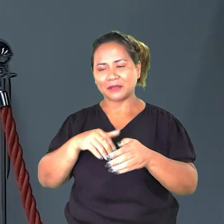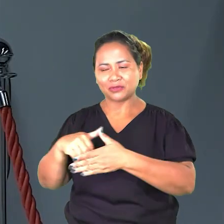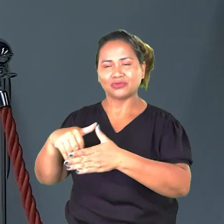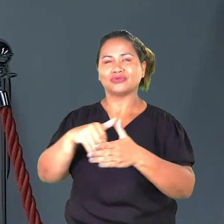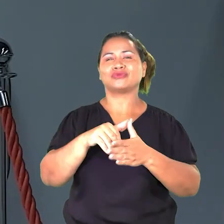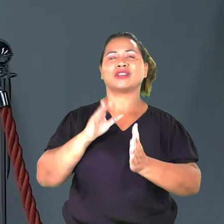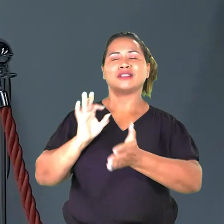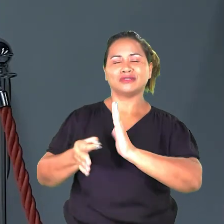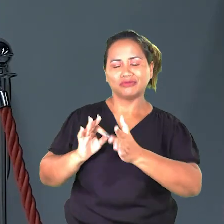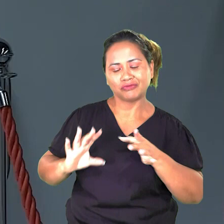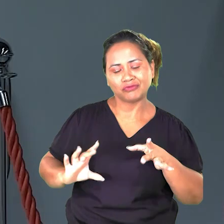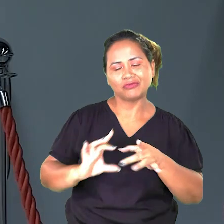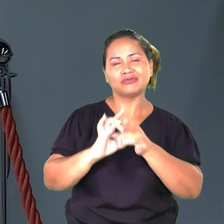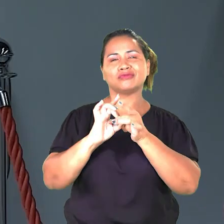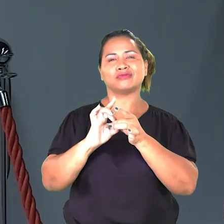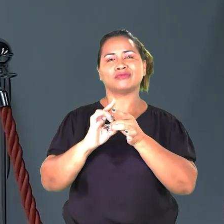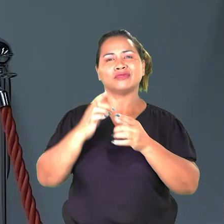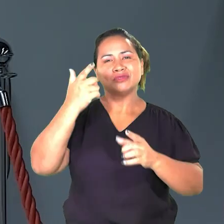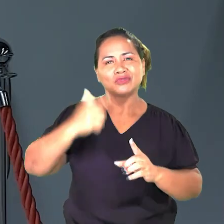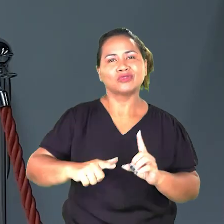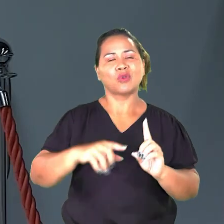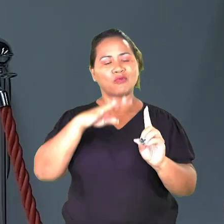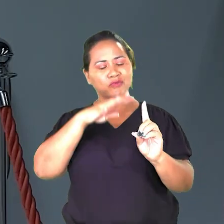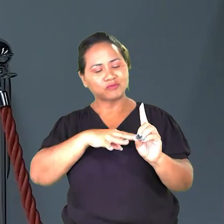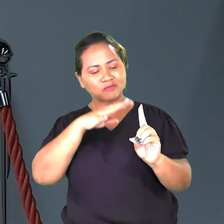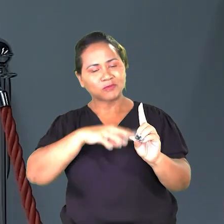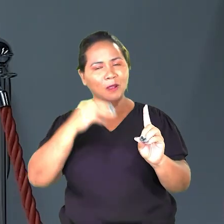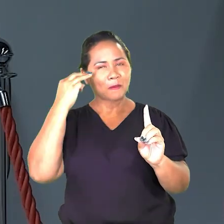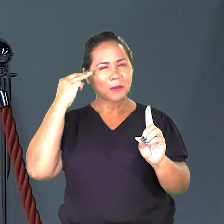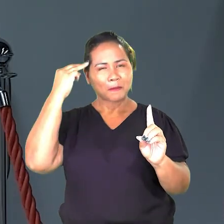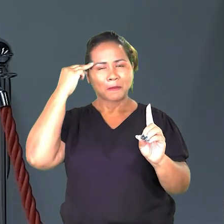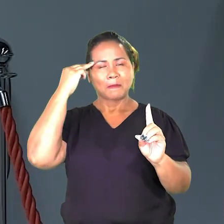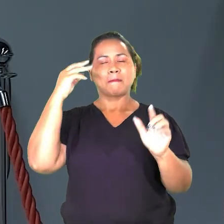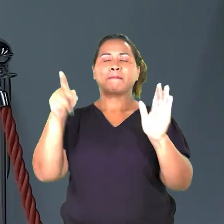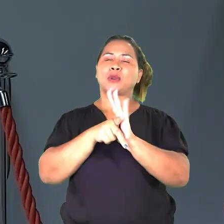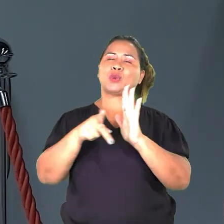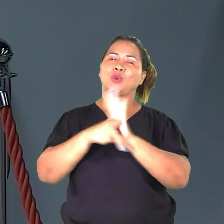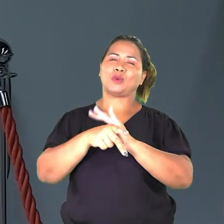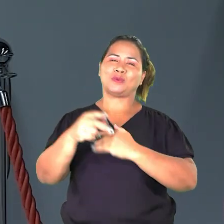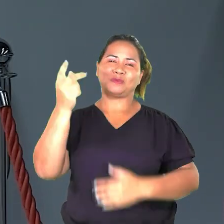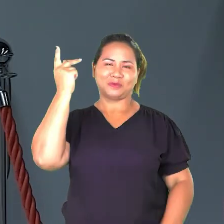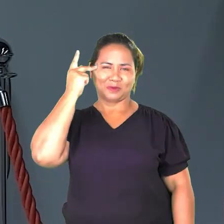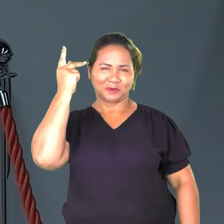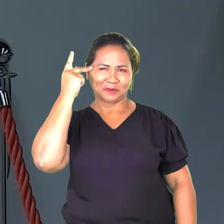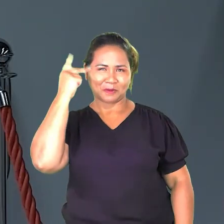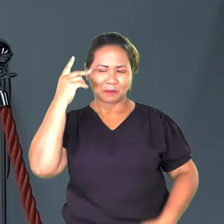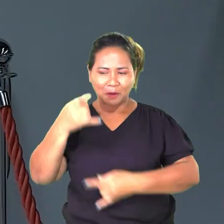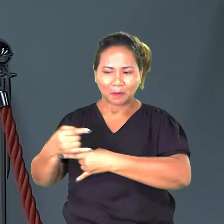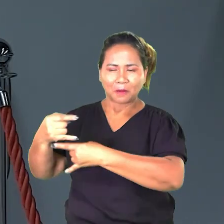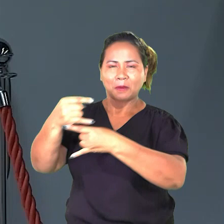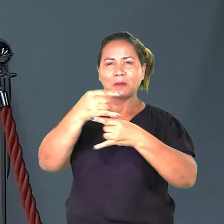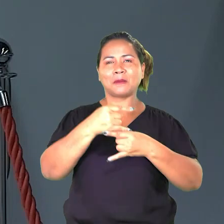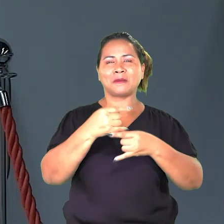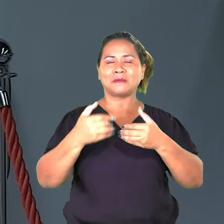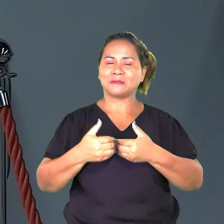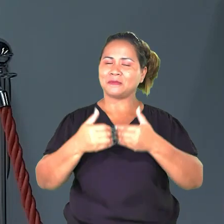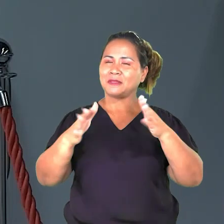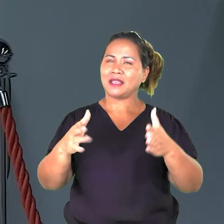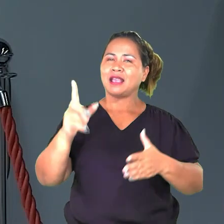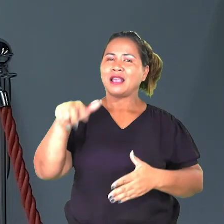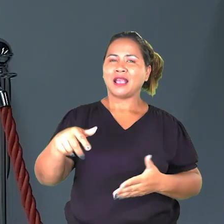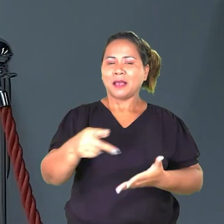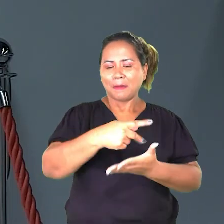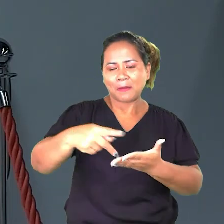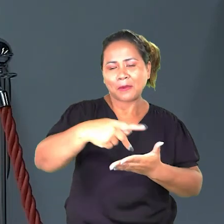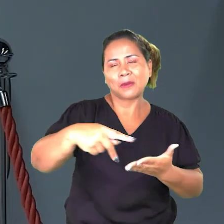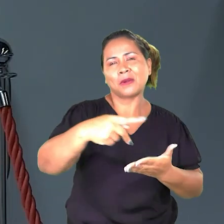o Tribunal Regional Eleitoral de São Paulo e o Tribunal de Justiça de São Paulo unem-se, mais uma vez, em prol da memória paulista, para